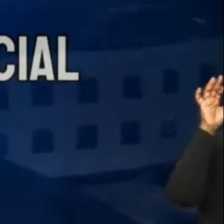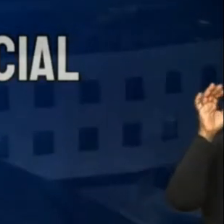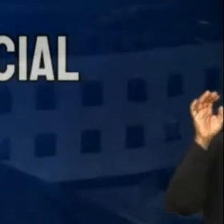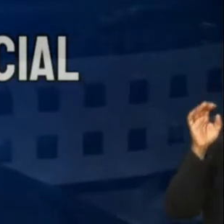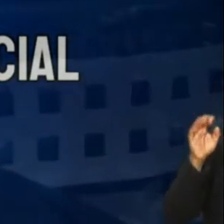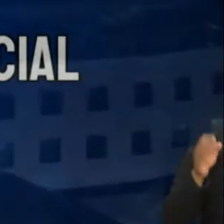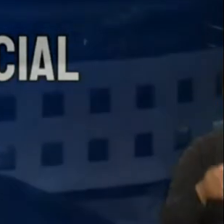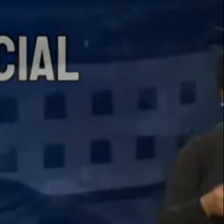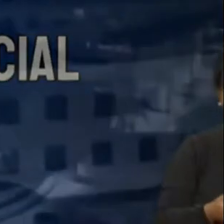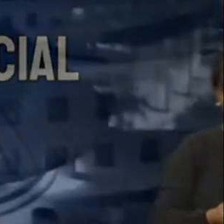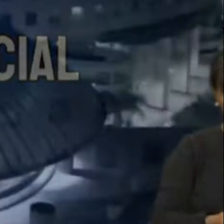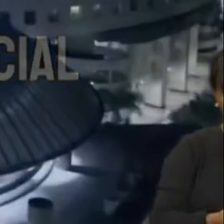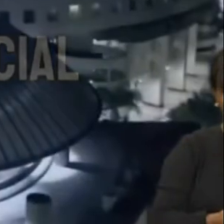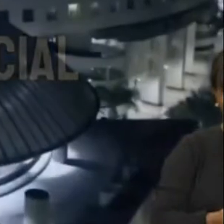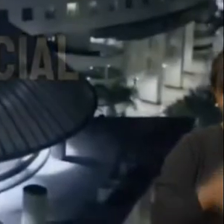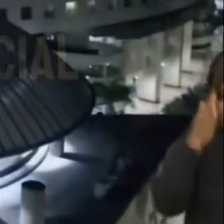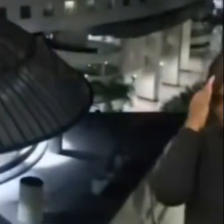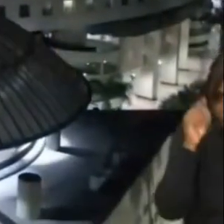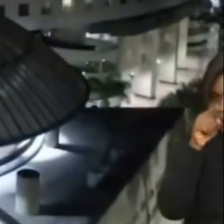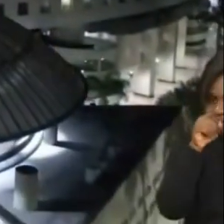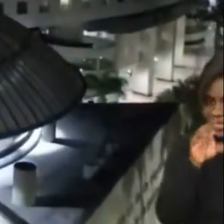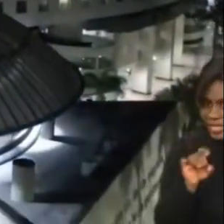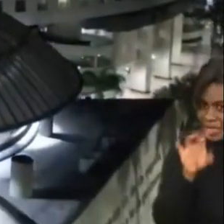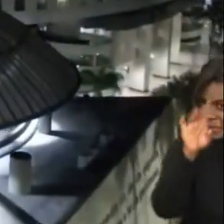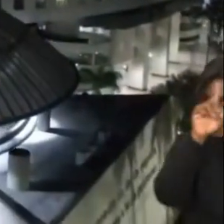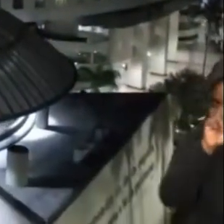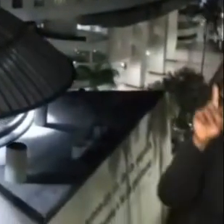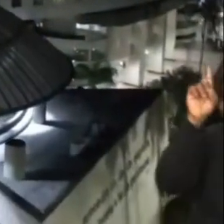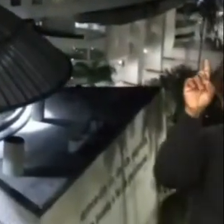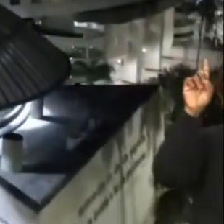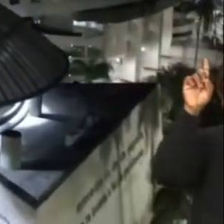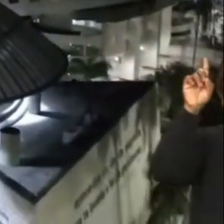especial. Sabia que você é especial para Deus?